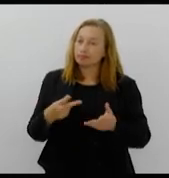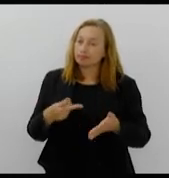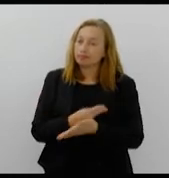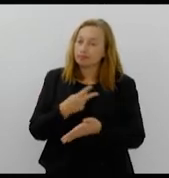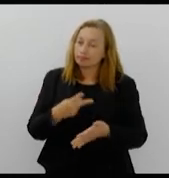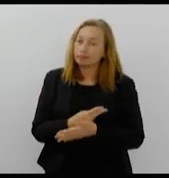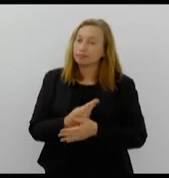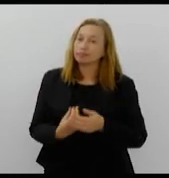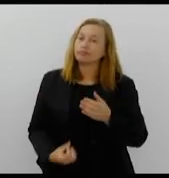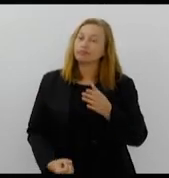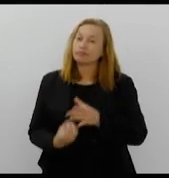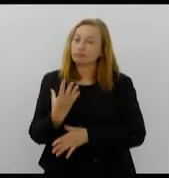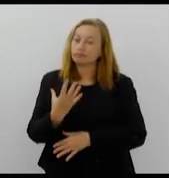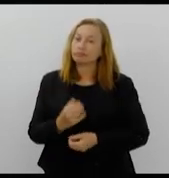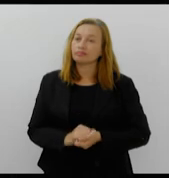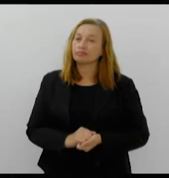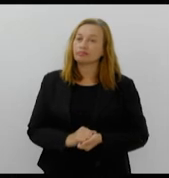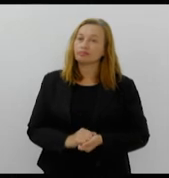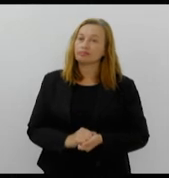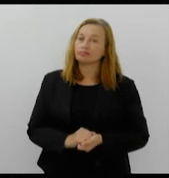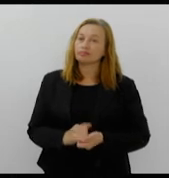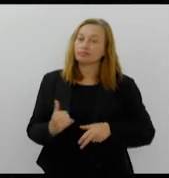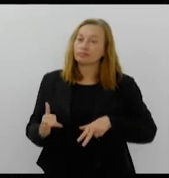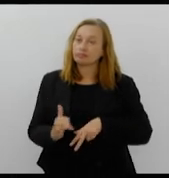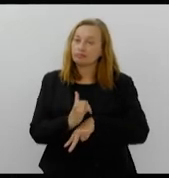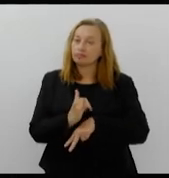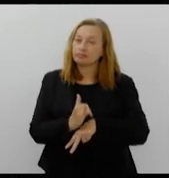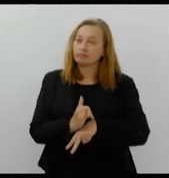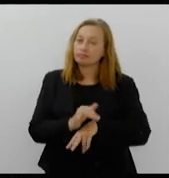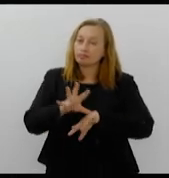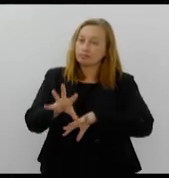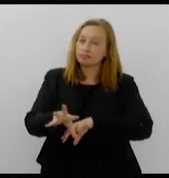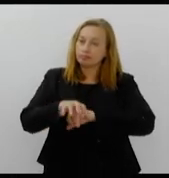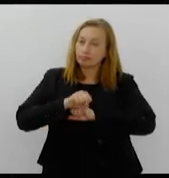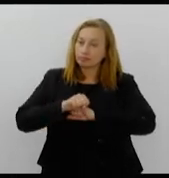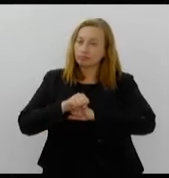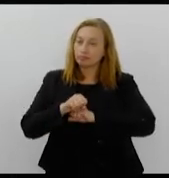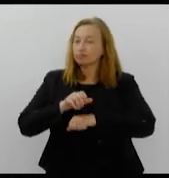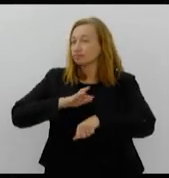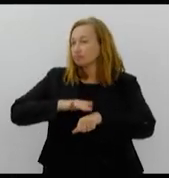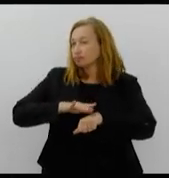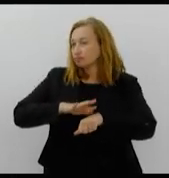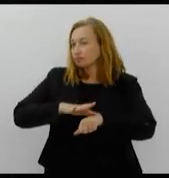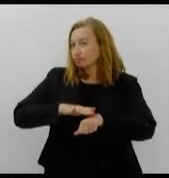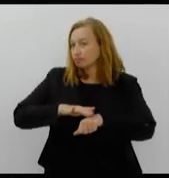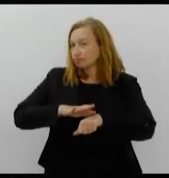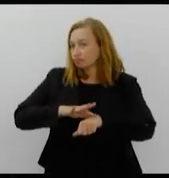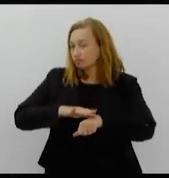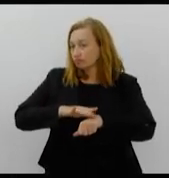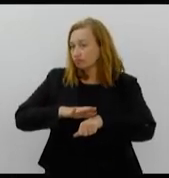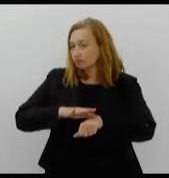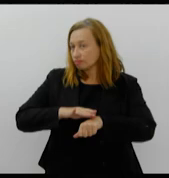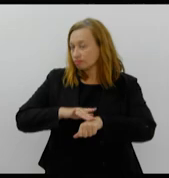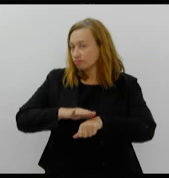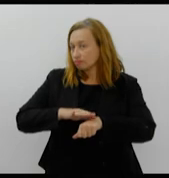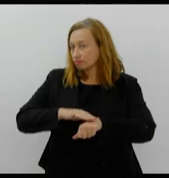foi criado. As vítimas decorrentes de contaminação de doenças